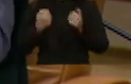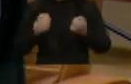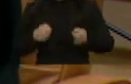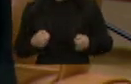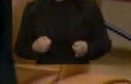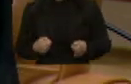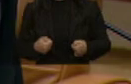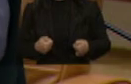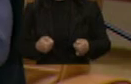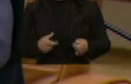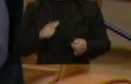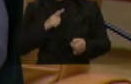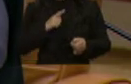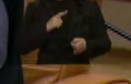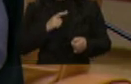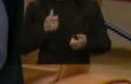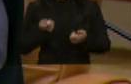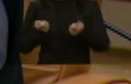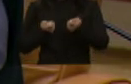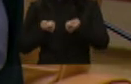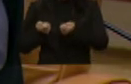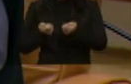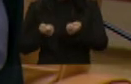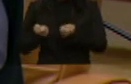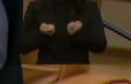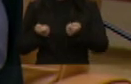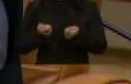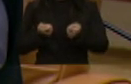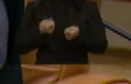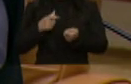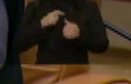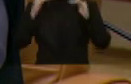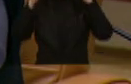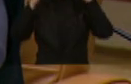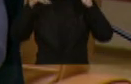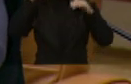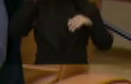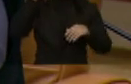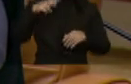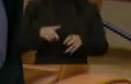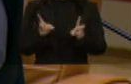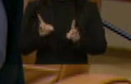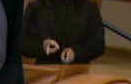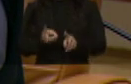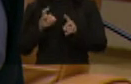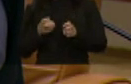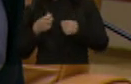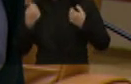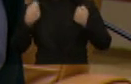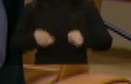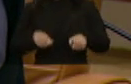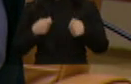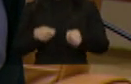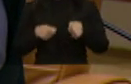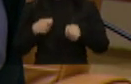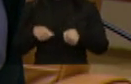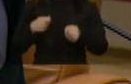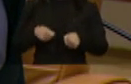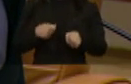é do que é uma regulação é de cima para baixo mas perceberam é que é necessário